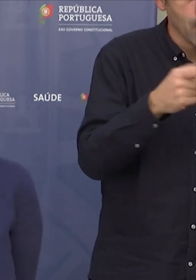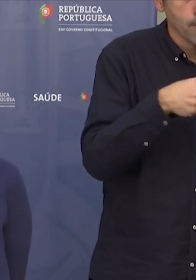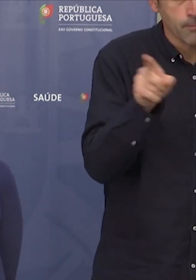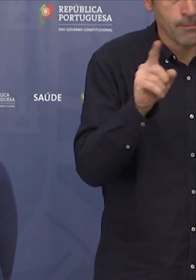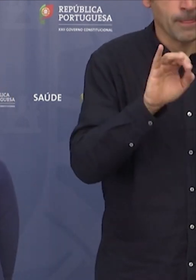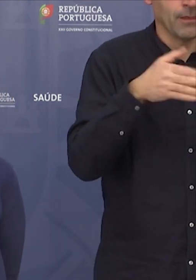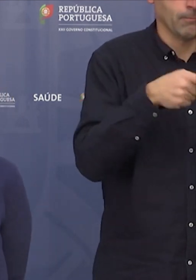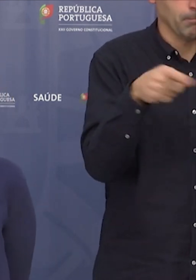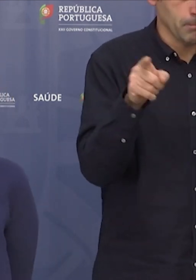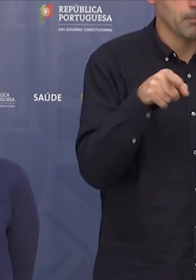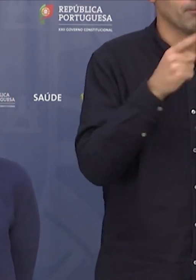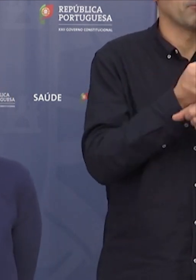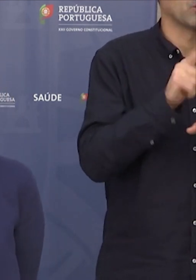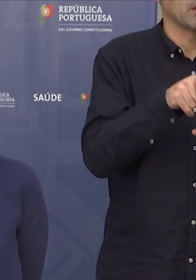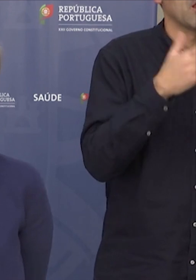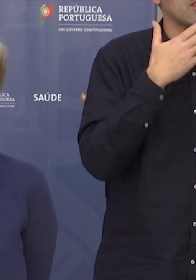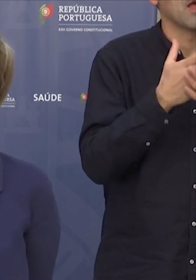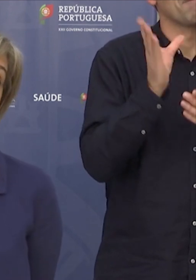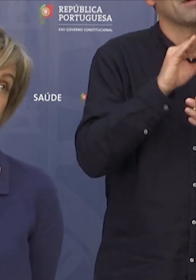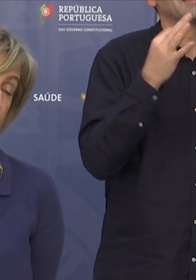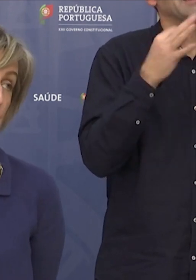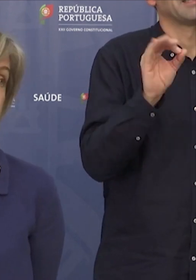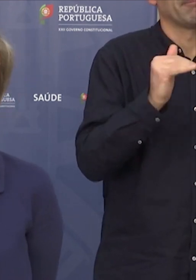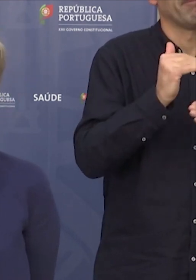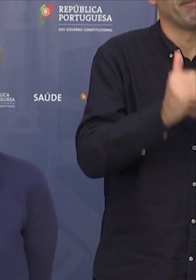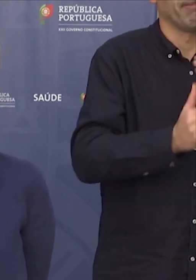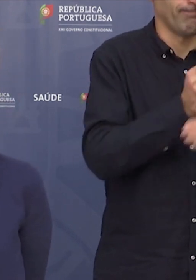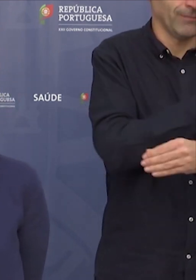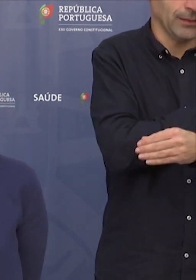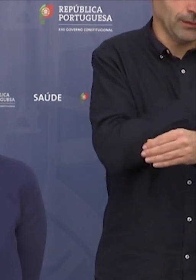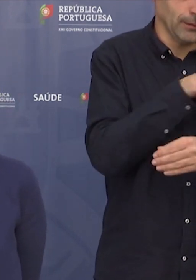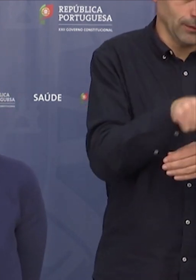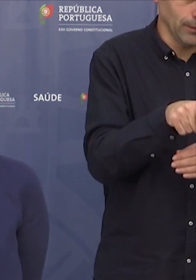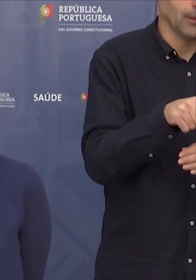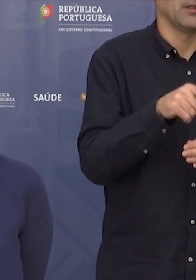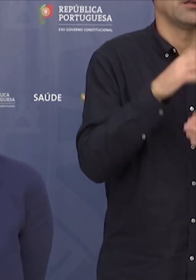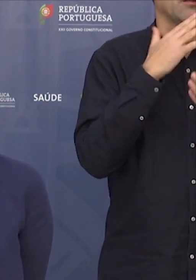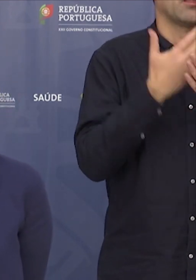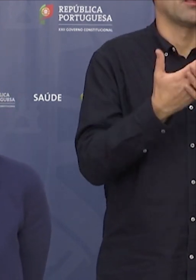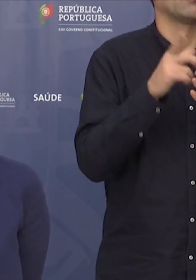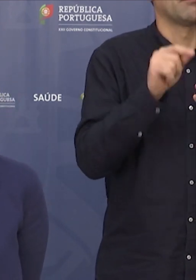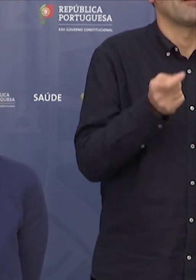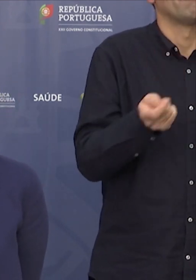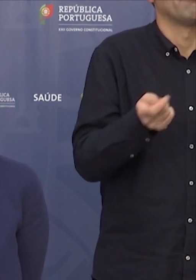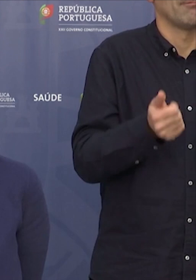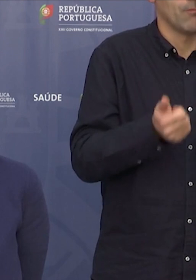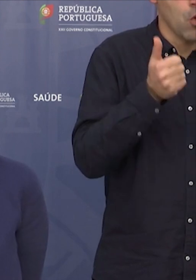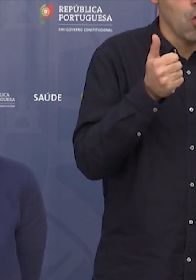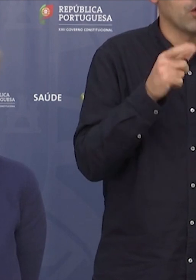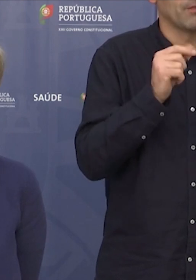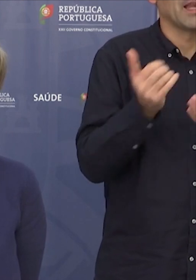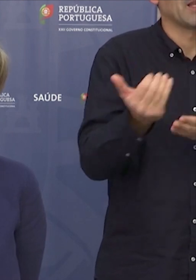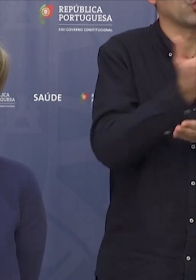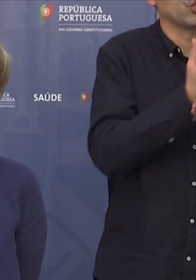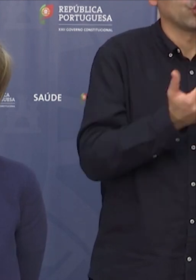medida em que isso simplifica o processo de administração e permite utilizar, rentabilizar